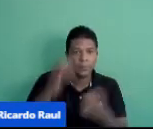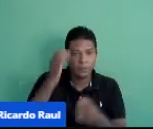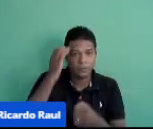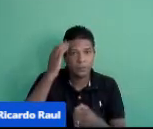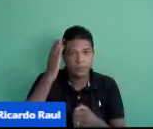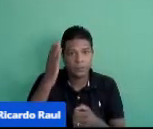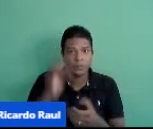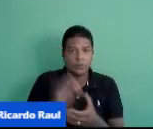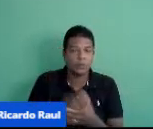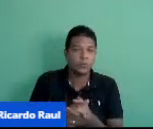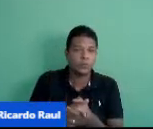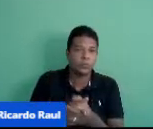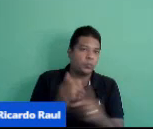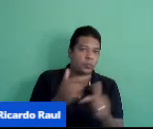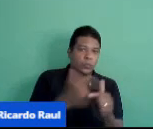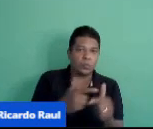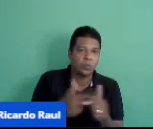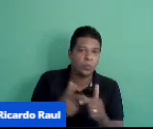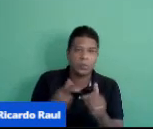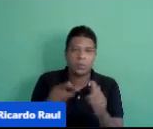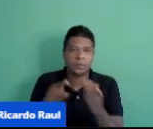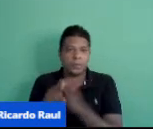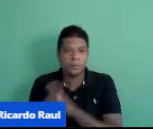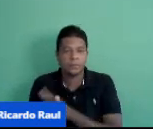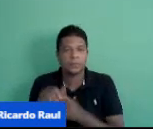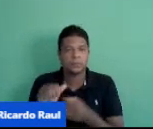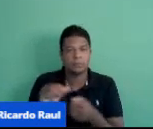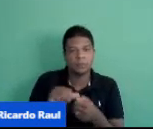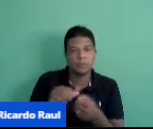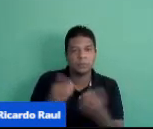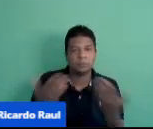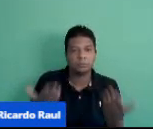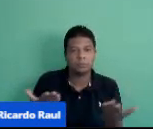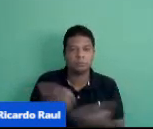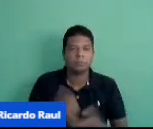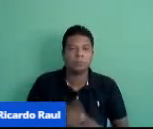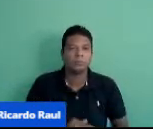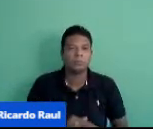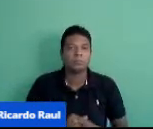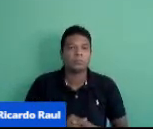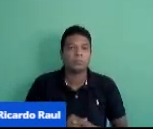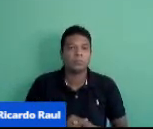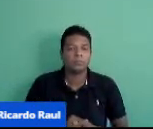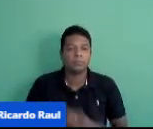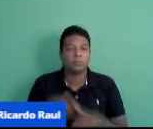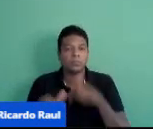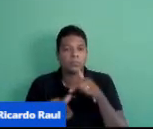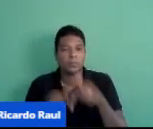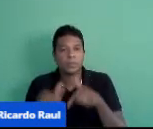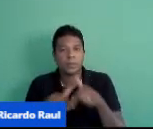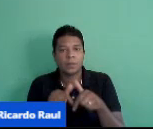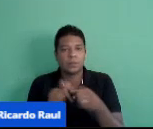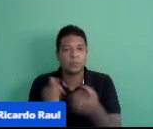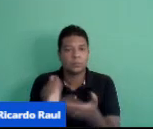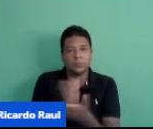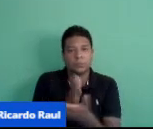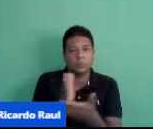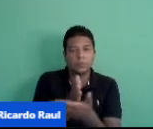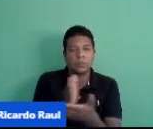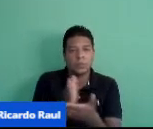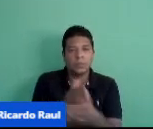de um determinado exercício, né? Então, eu tenho feito dessa forma. O meu trabalho, né, com o caderno tem sido dessa